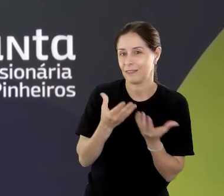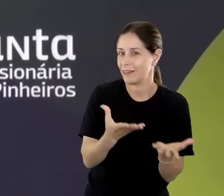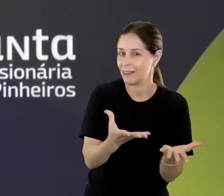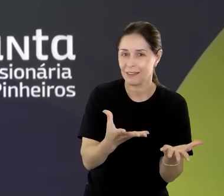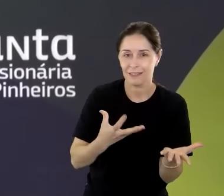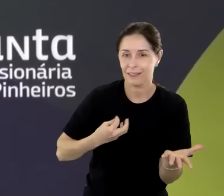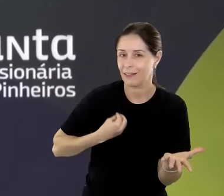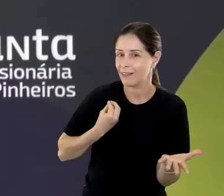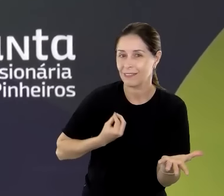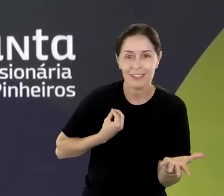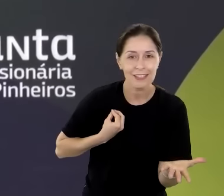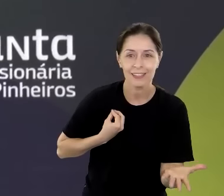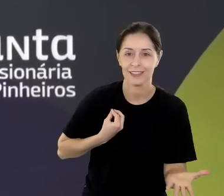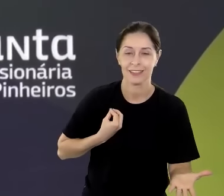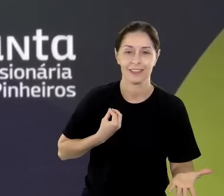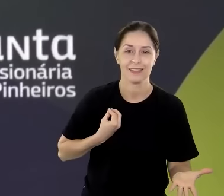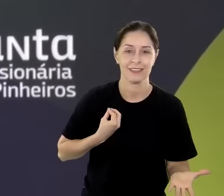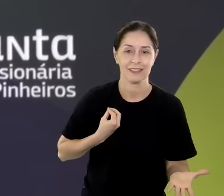Ele é o provedor.